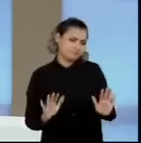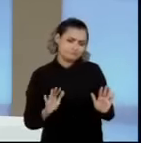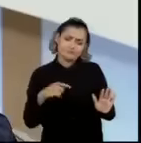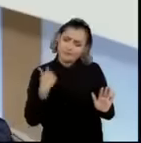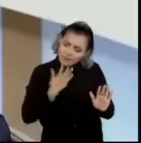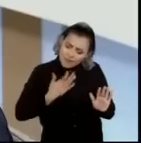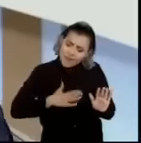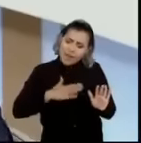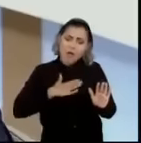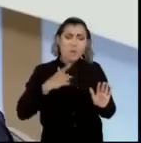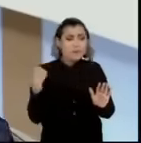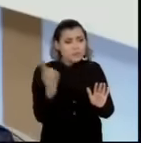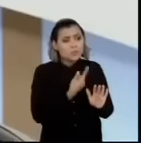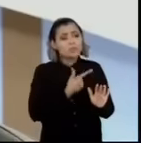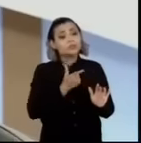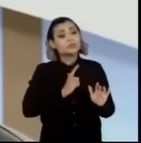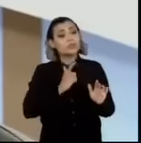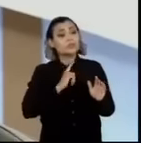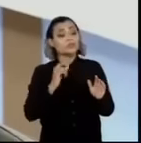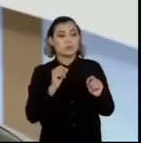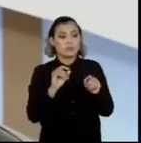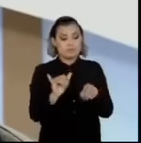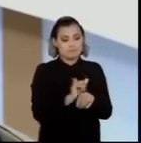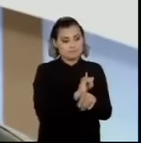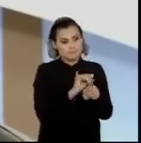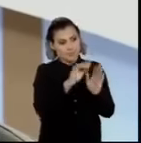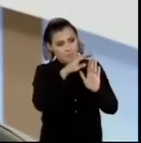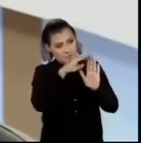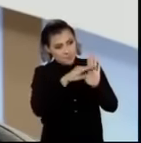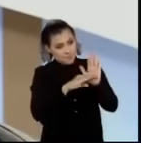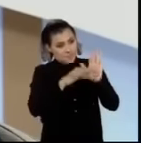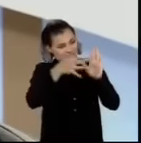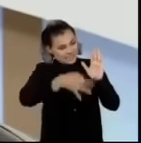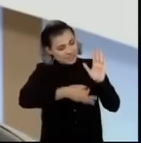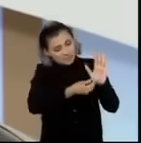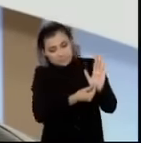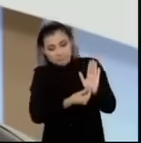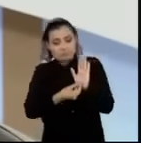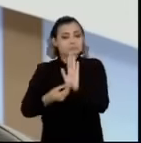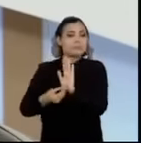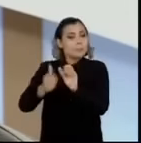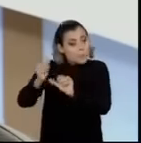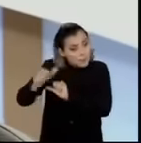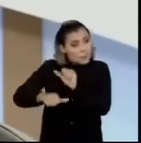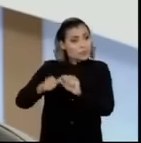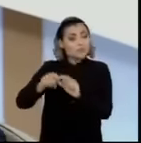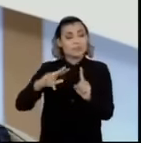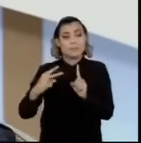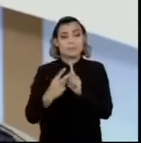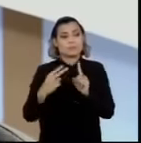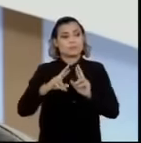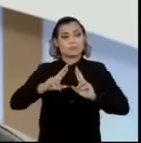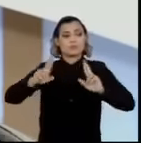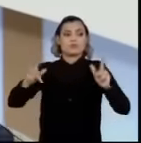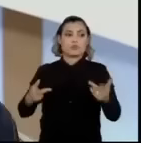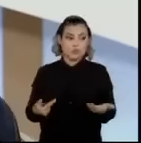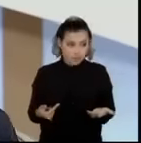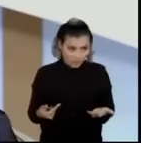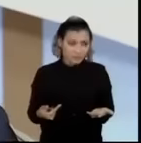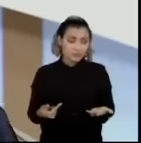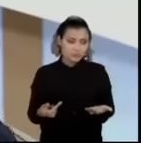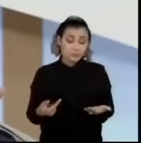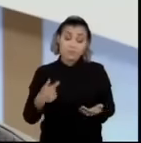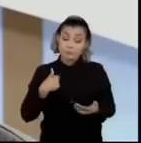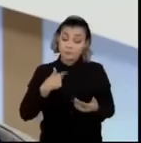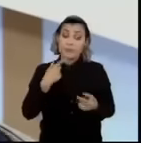os elementos, os mecanismos adequados, as ferramentas adequadas para a mudança dessa percepção. Daí porque eu disse,